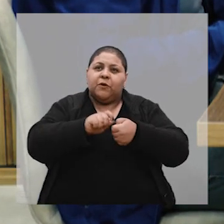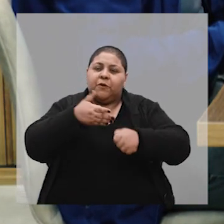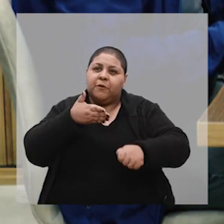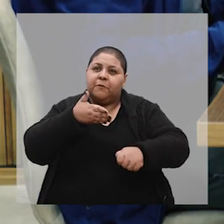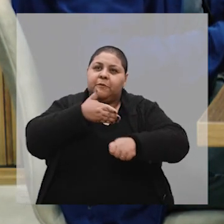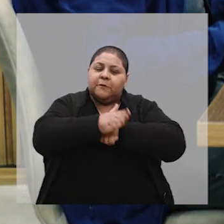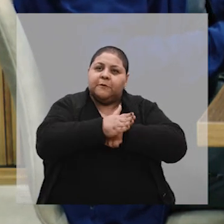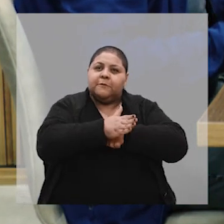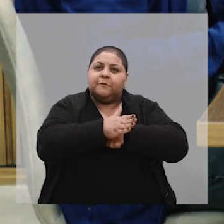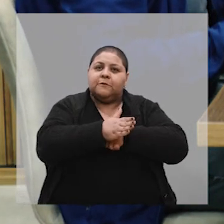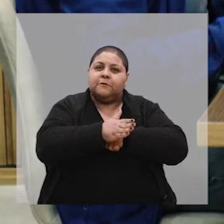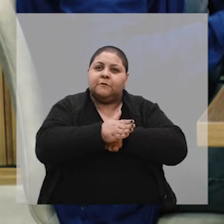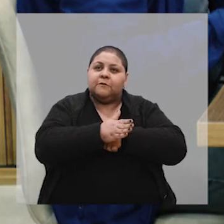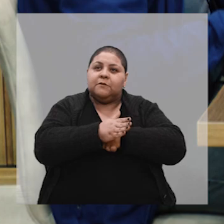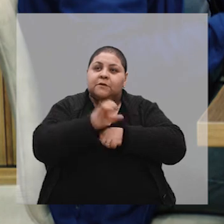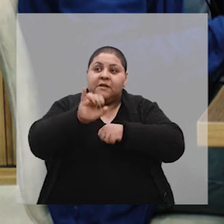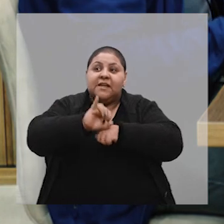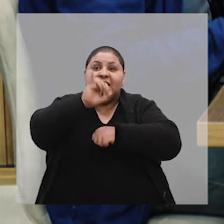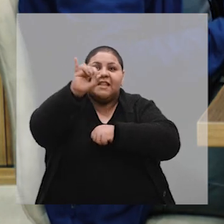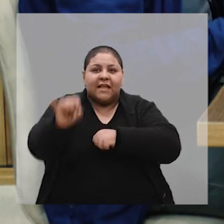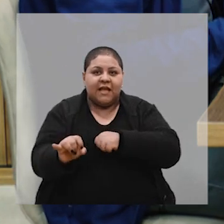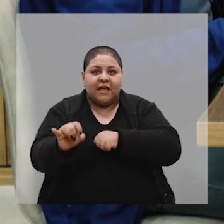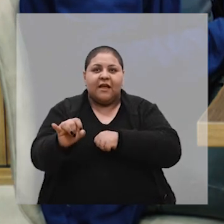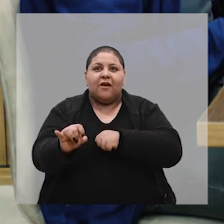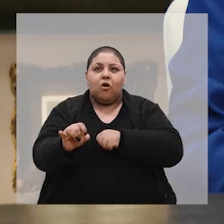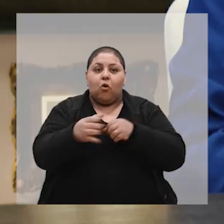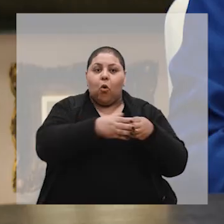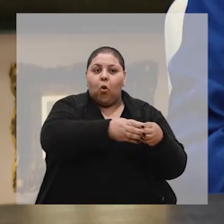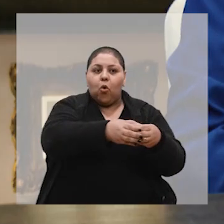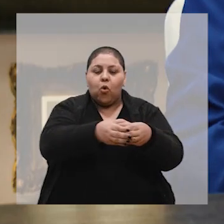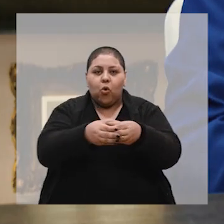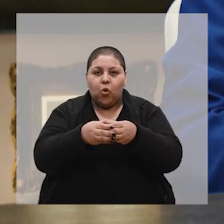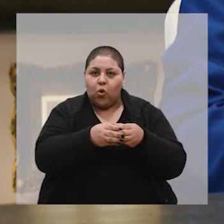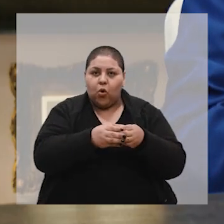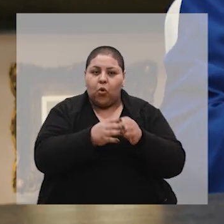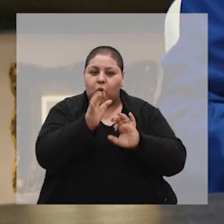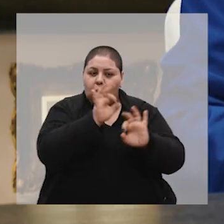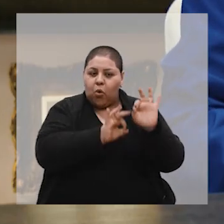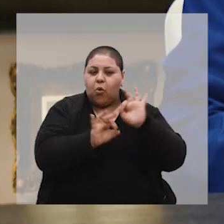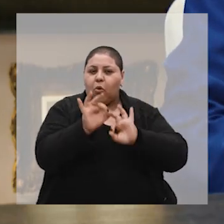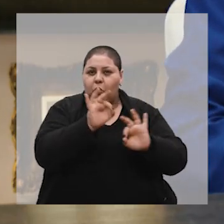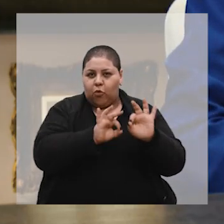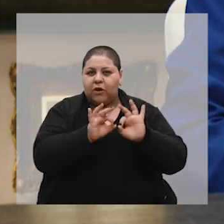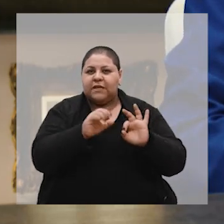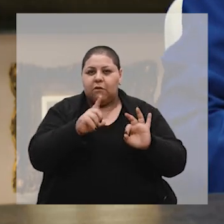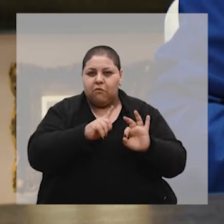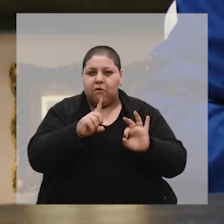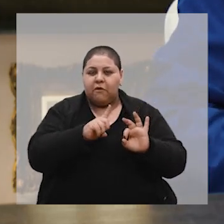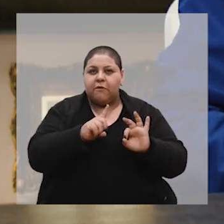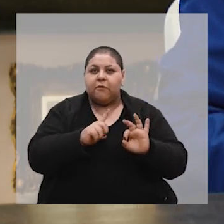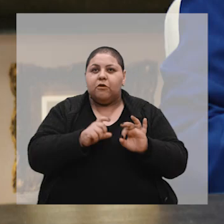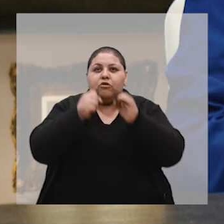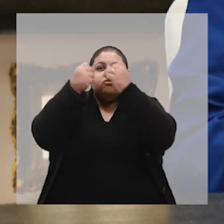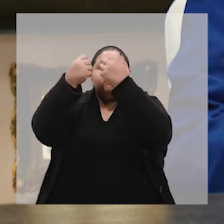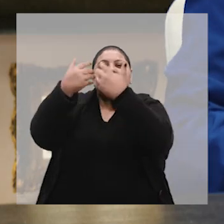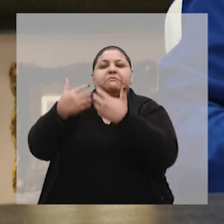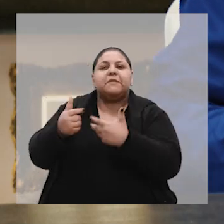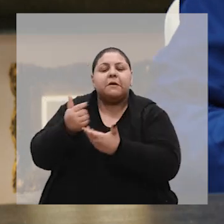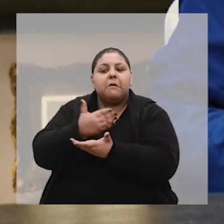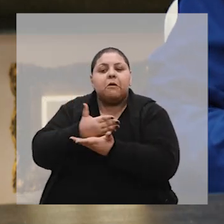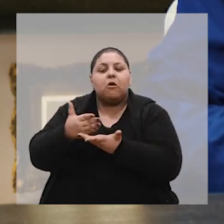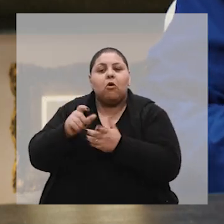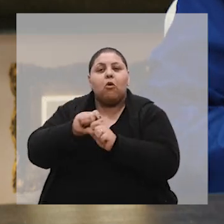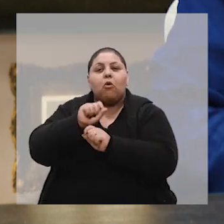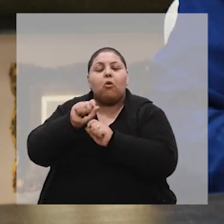né, participações internacionais, né, com a seleção, a organização que vocês têm. Nos fale